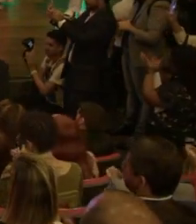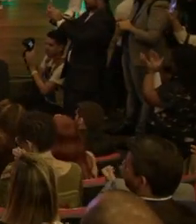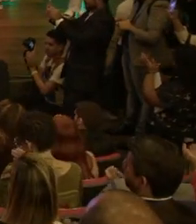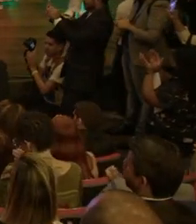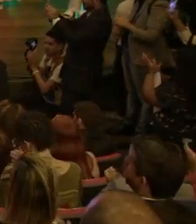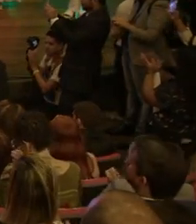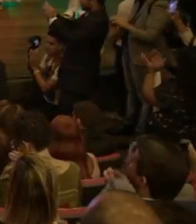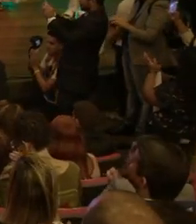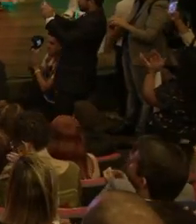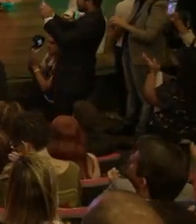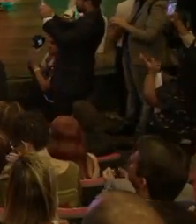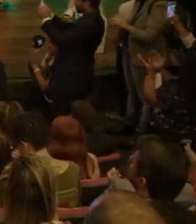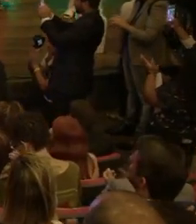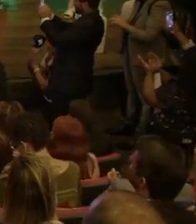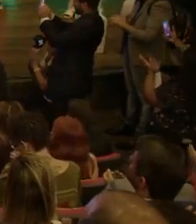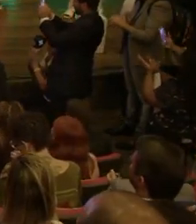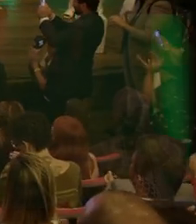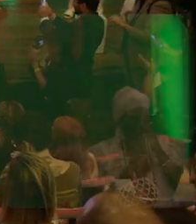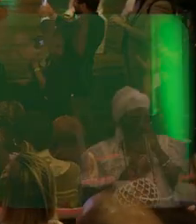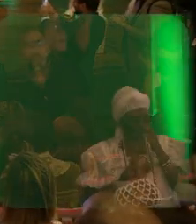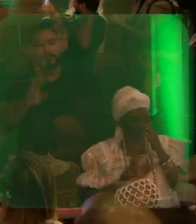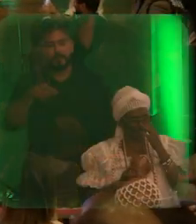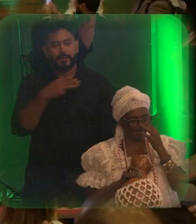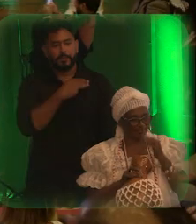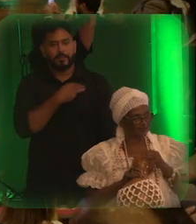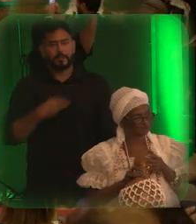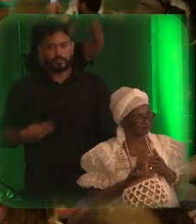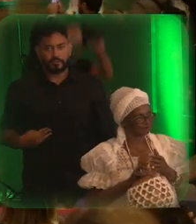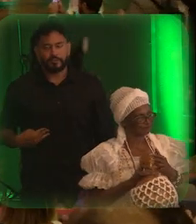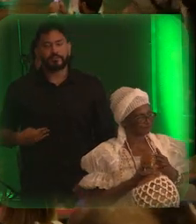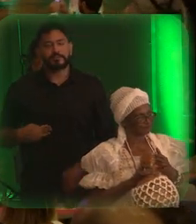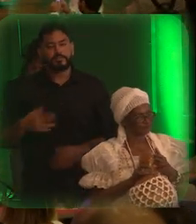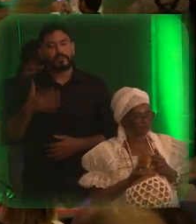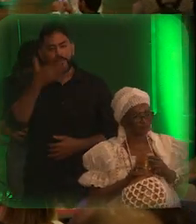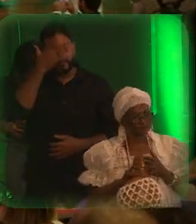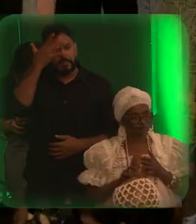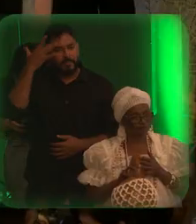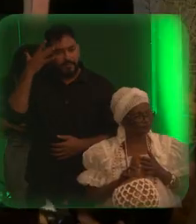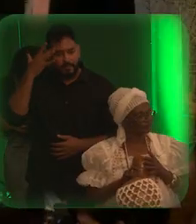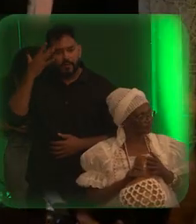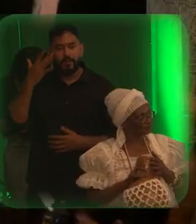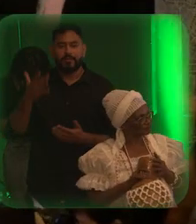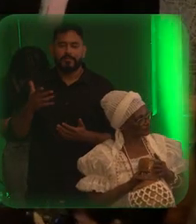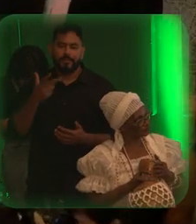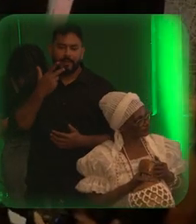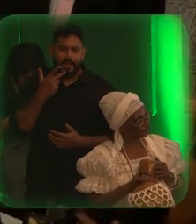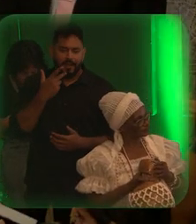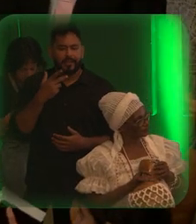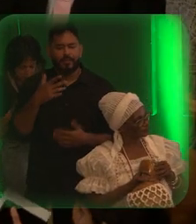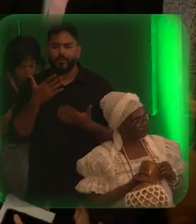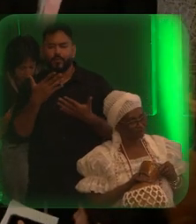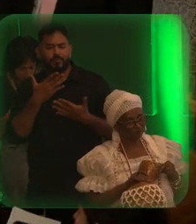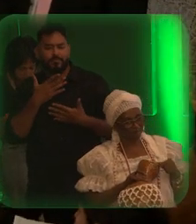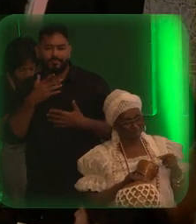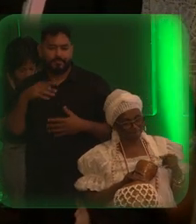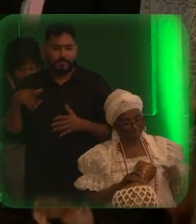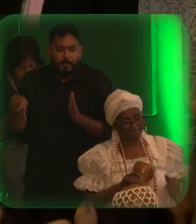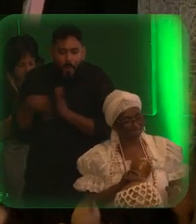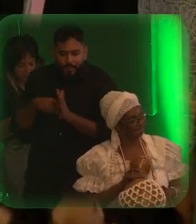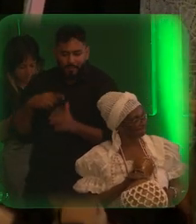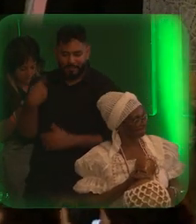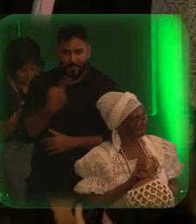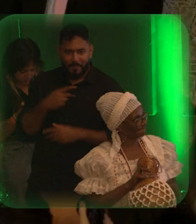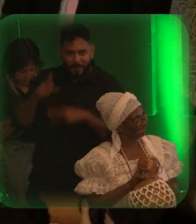Gente, ministro, as pessoas dizem que Xangô não gosta nem de mentiroso nem de ladrão.